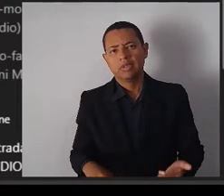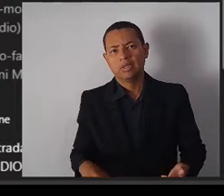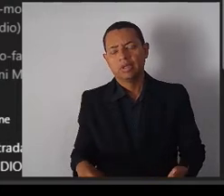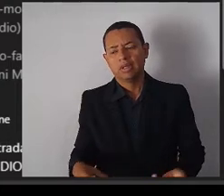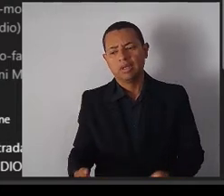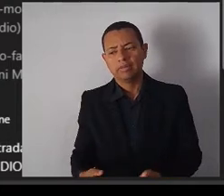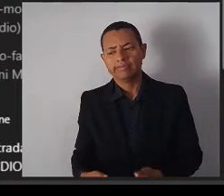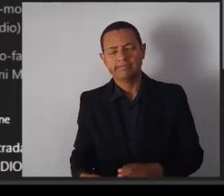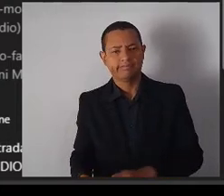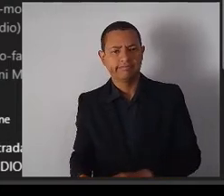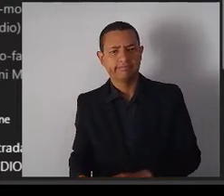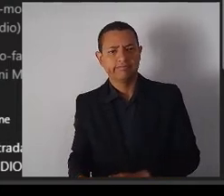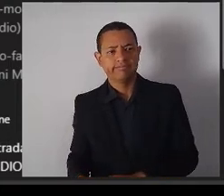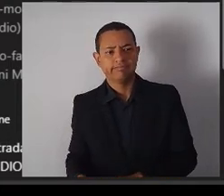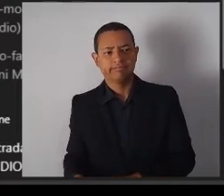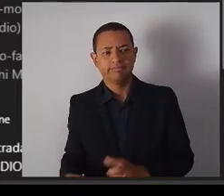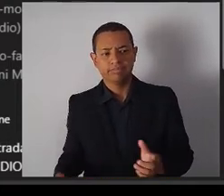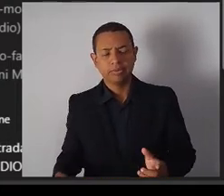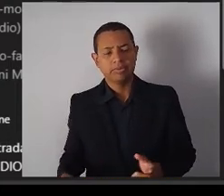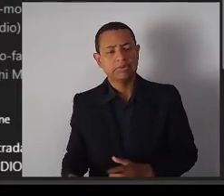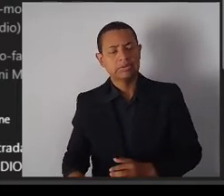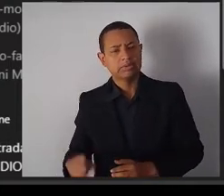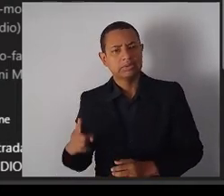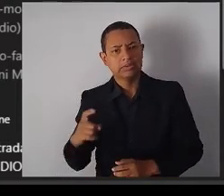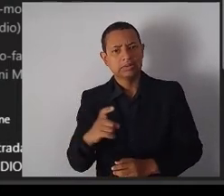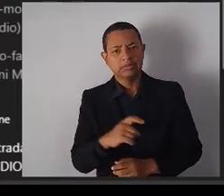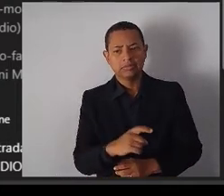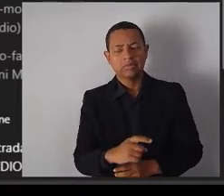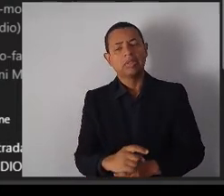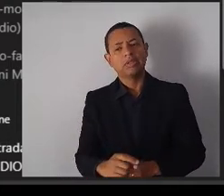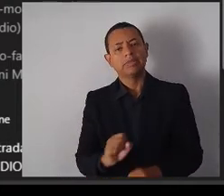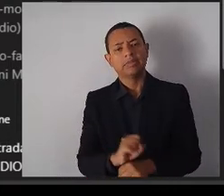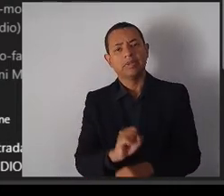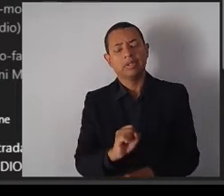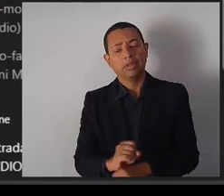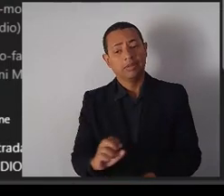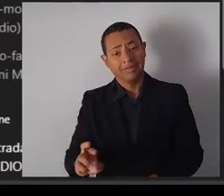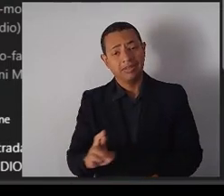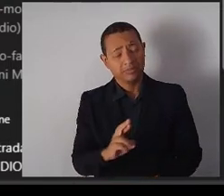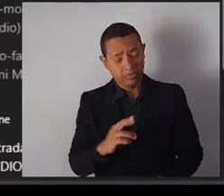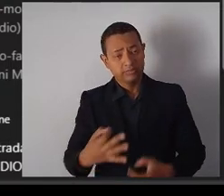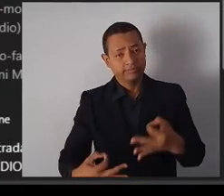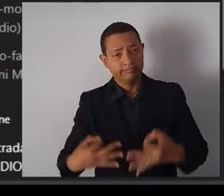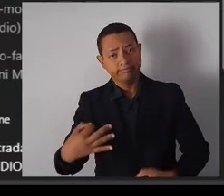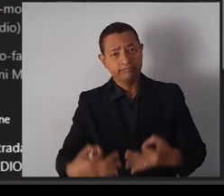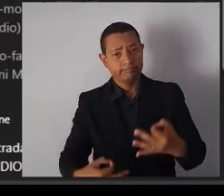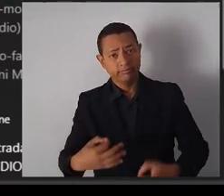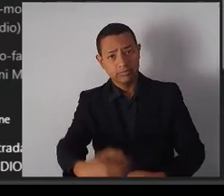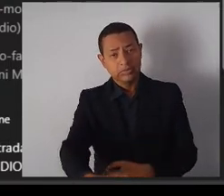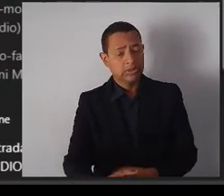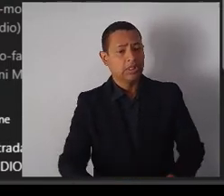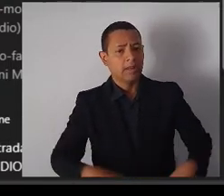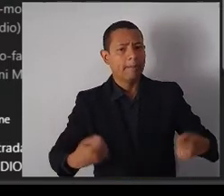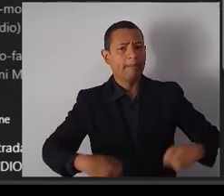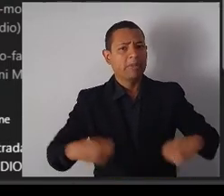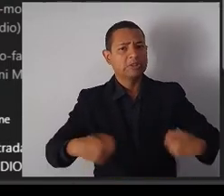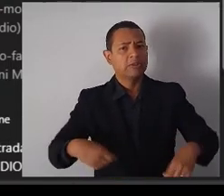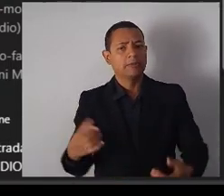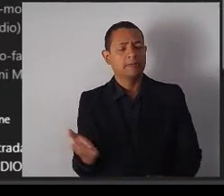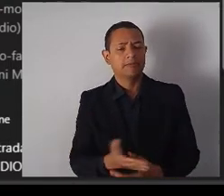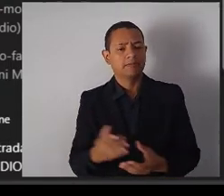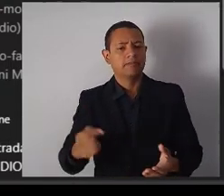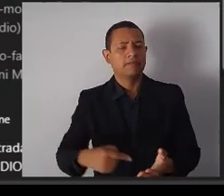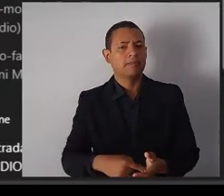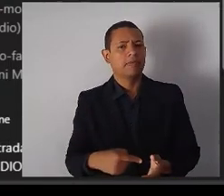para obter uma resposta da justiça sobre aquele litígio. E a necessidade desse caso, ela já foi exaurida